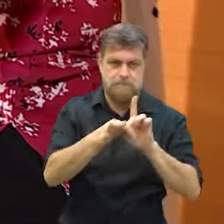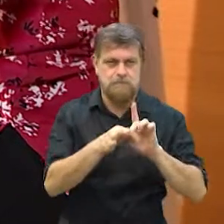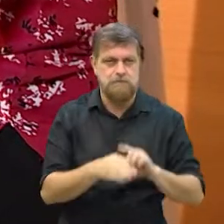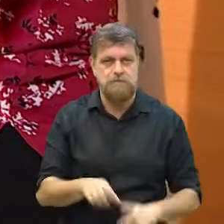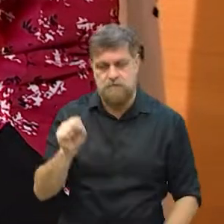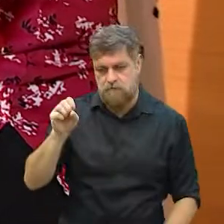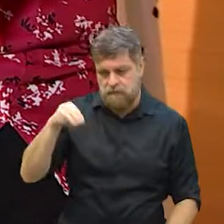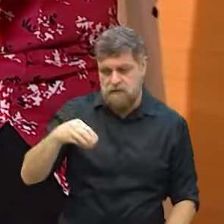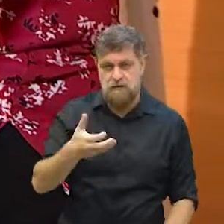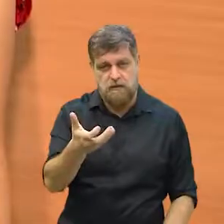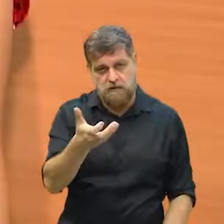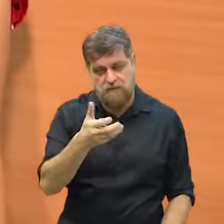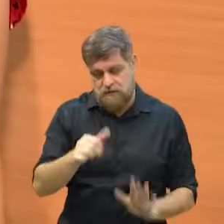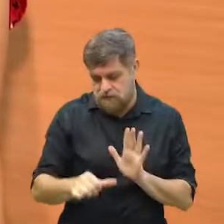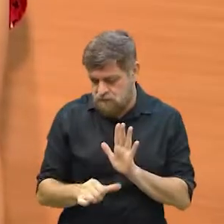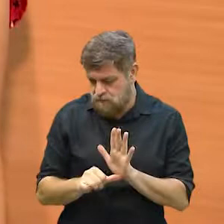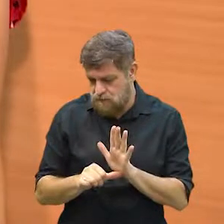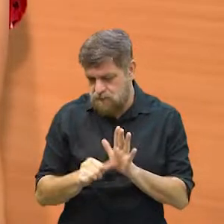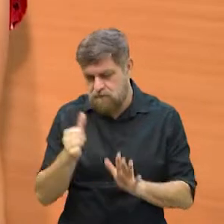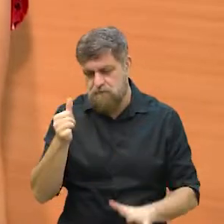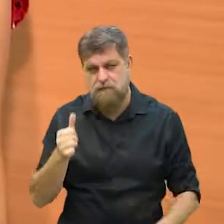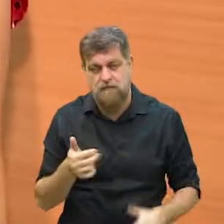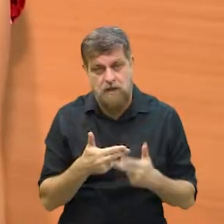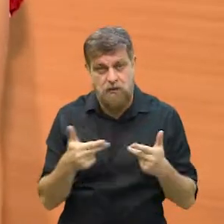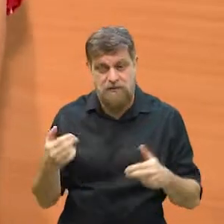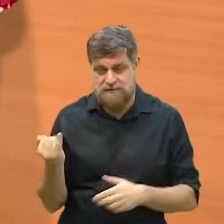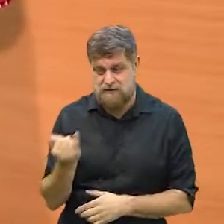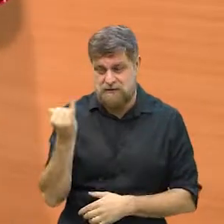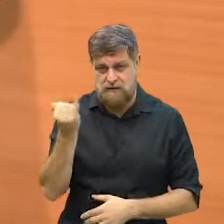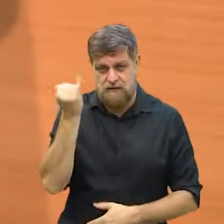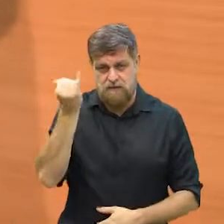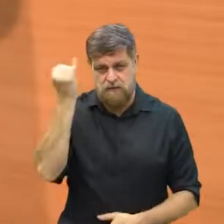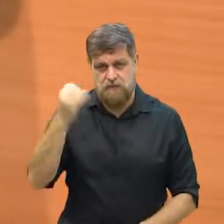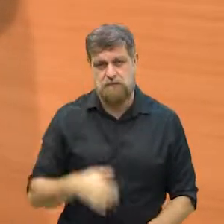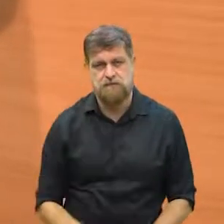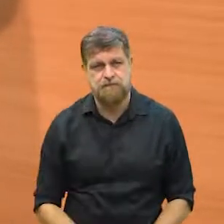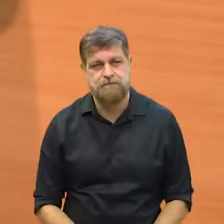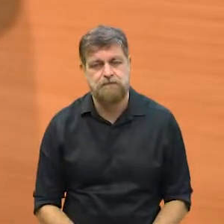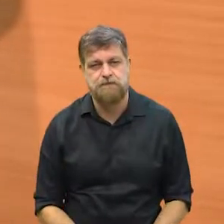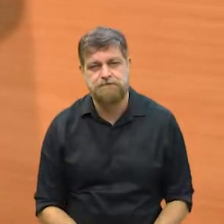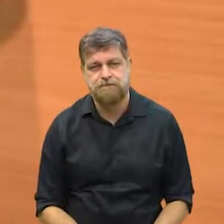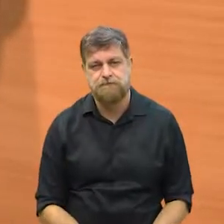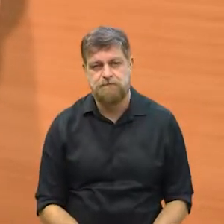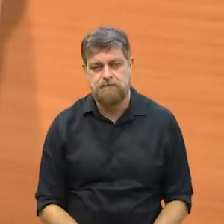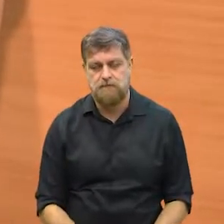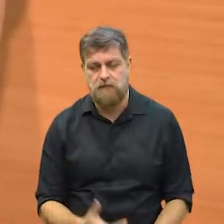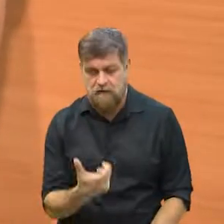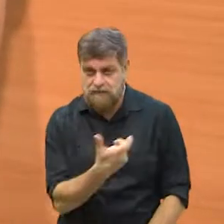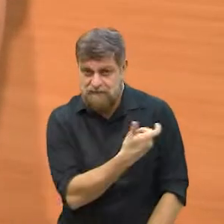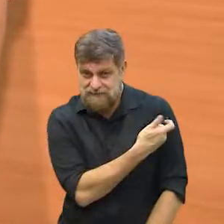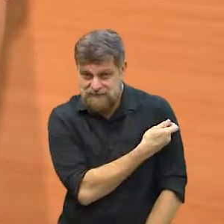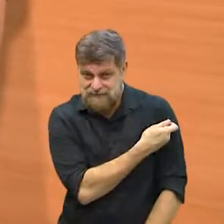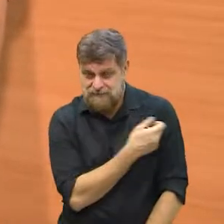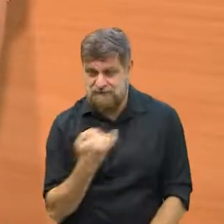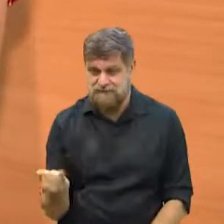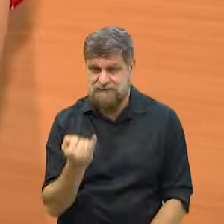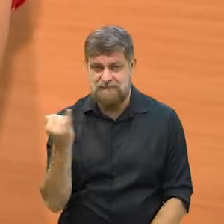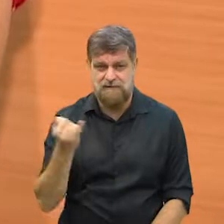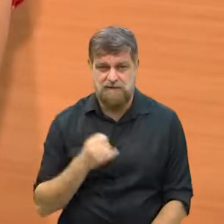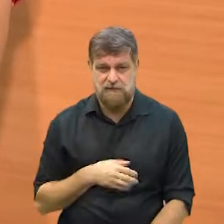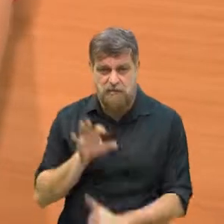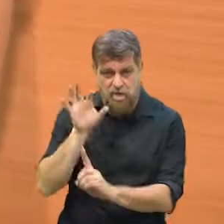população. Sim, eu quero... Primeira coisa que eu acho que é importante dizer é a importância da vacinação.